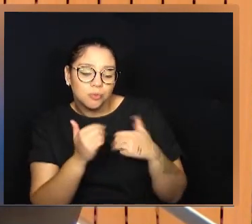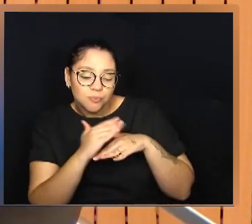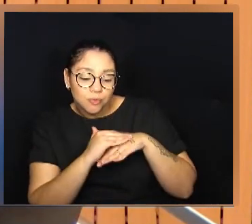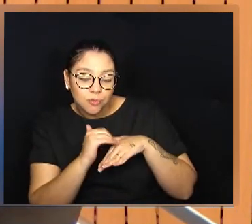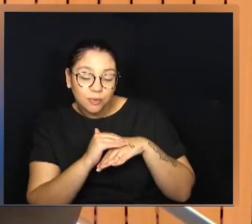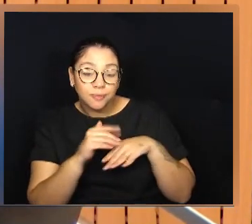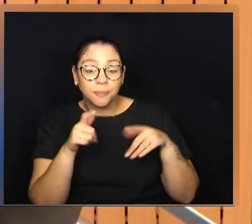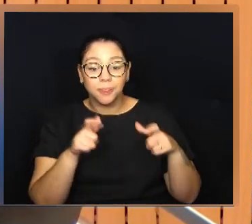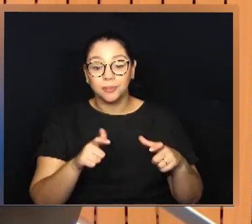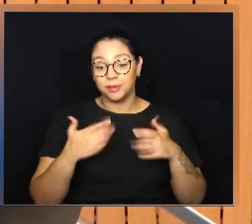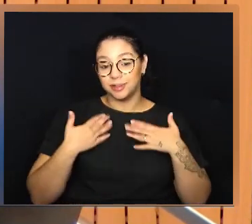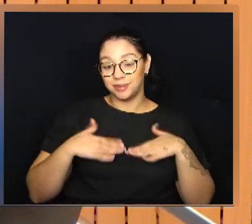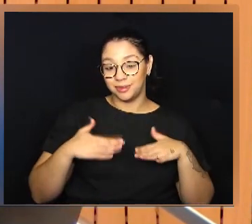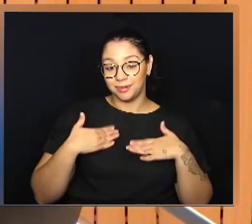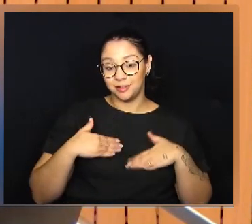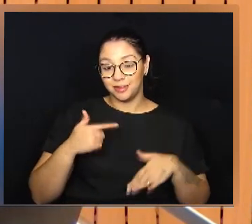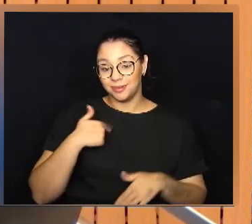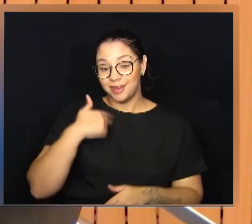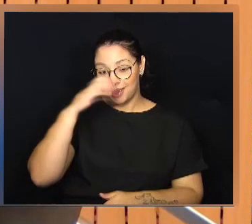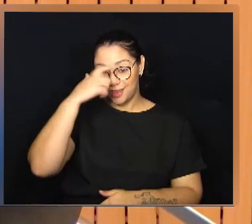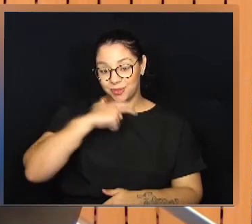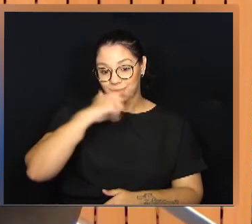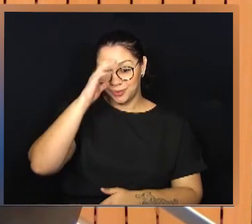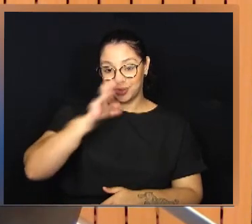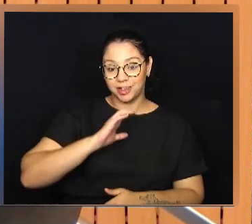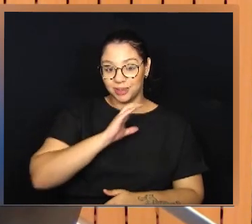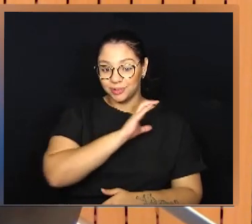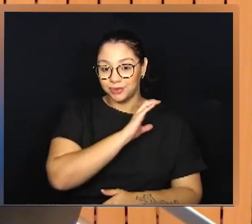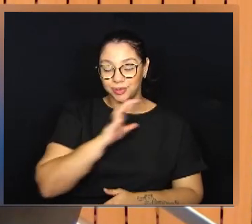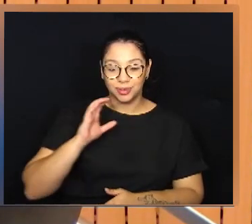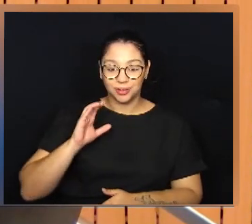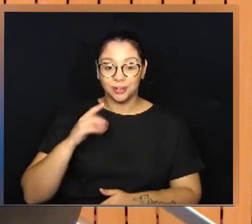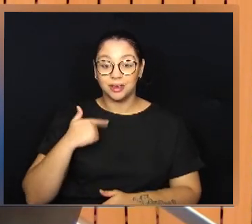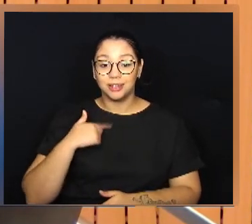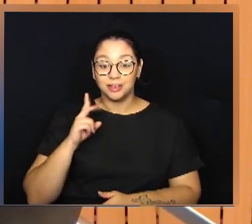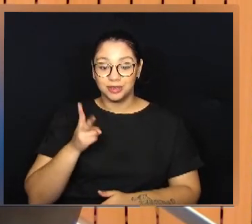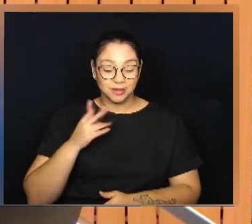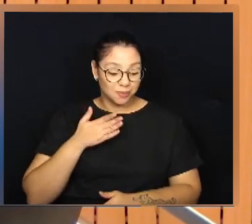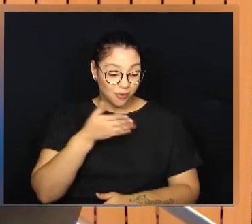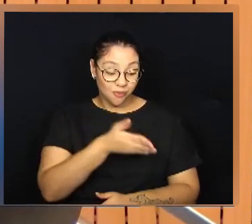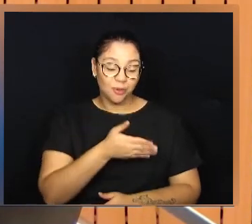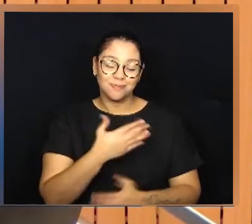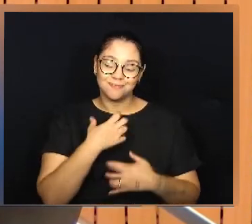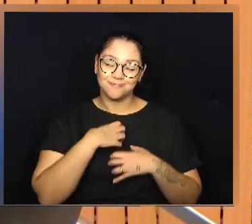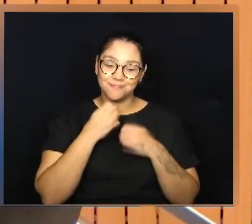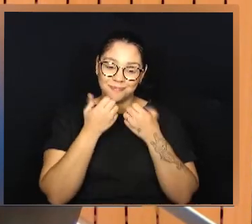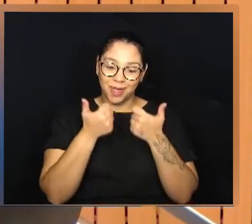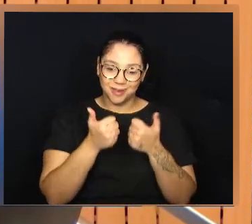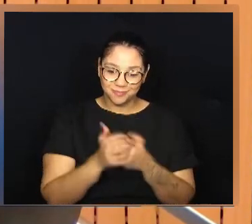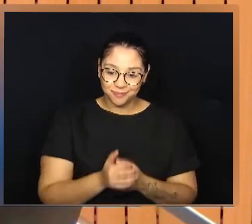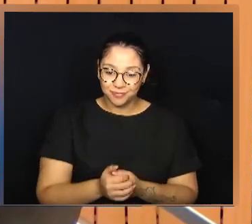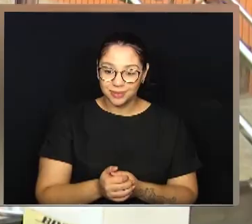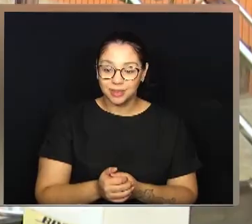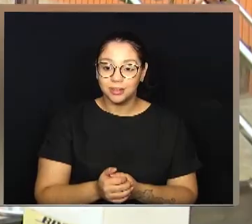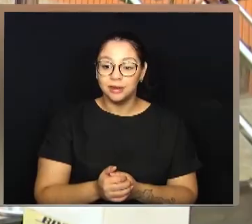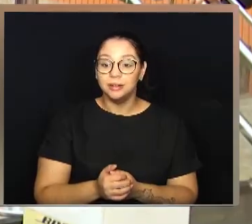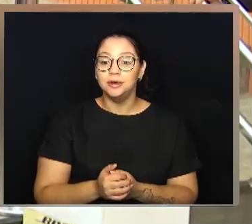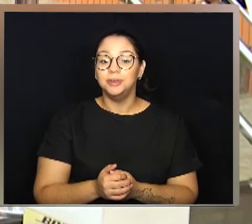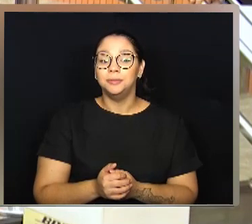amiga apoio é um local bem tranquilo eu sou católico tá e vou lá e sinto muito bem